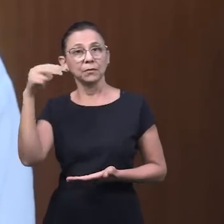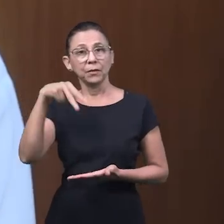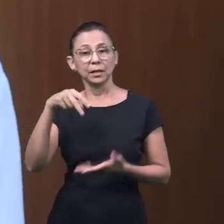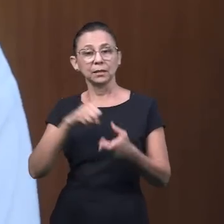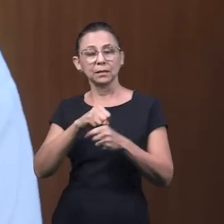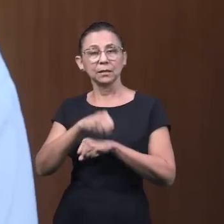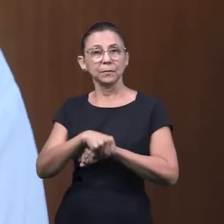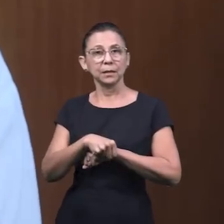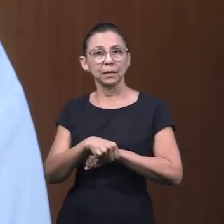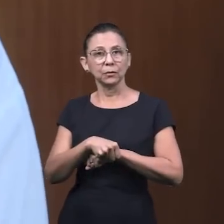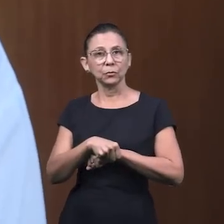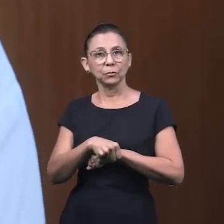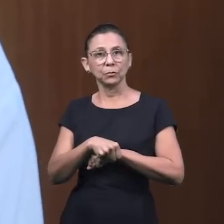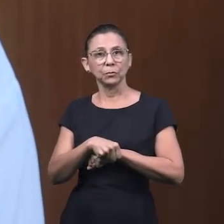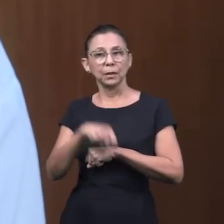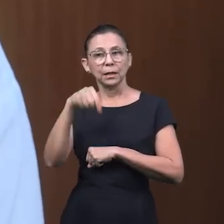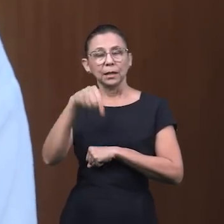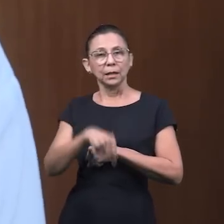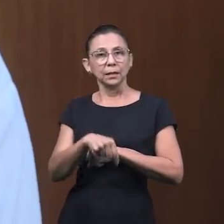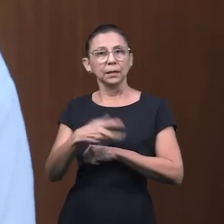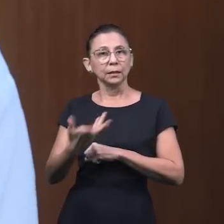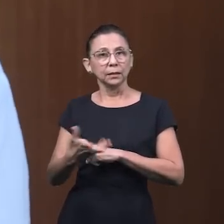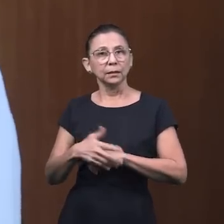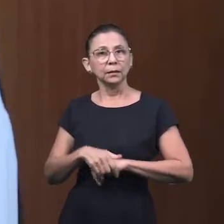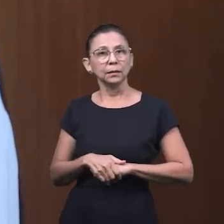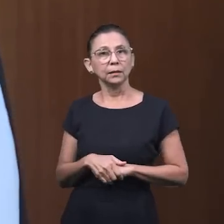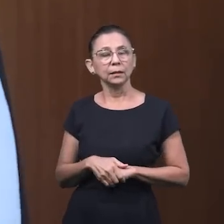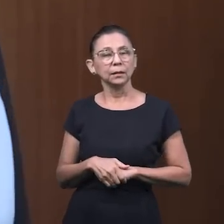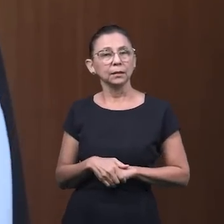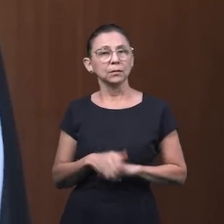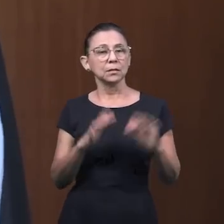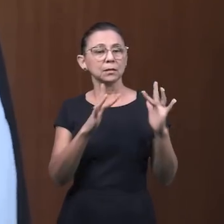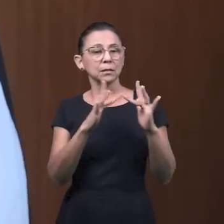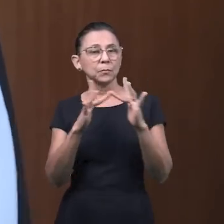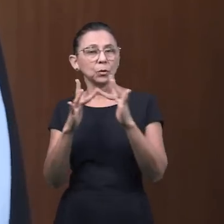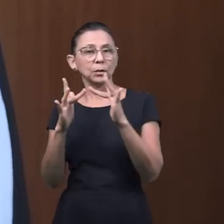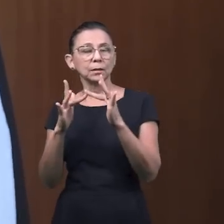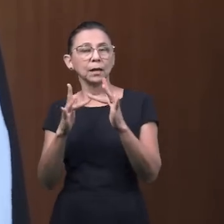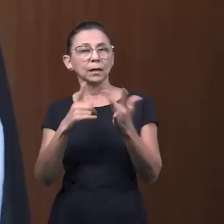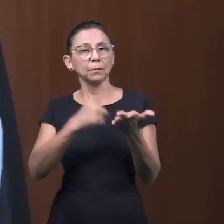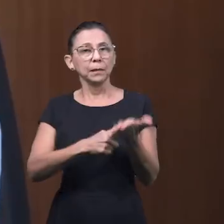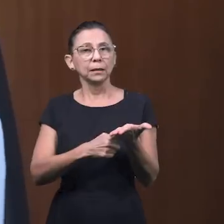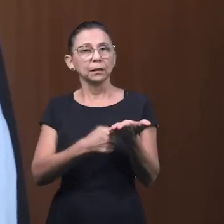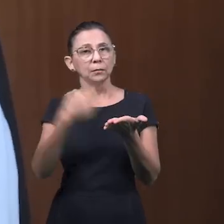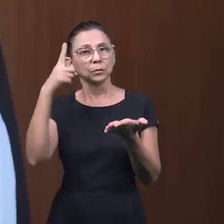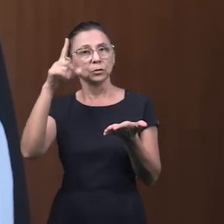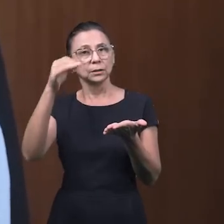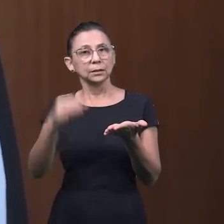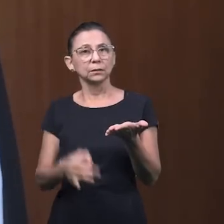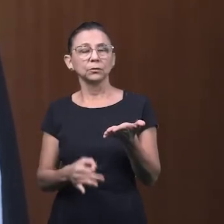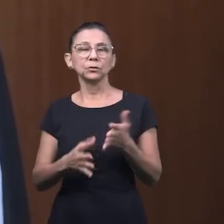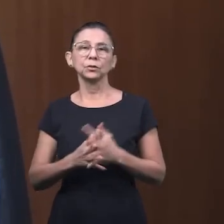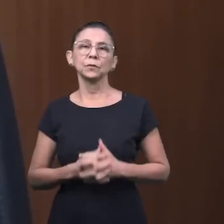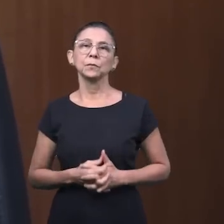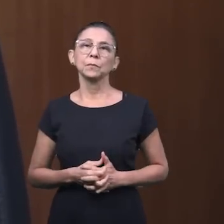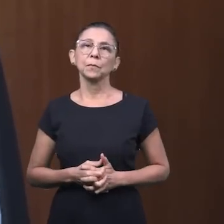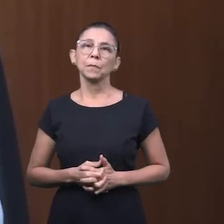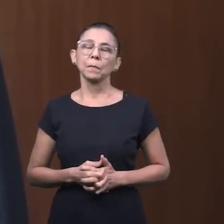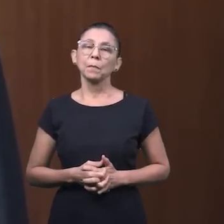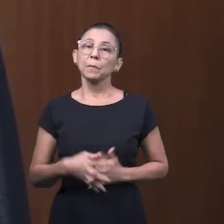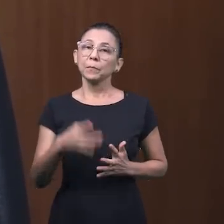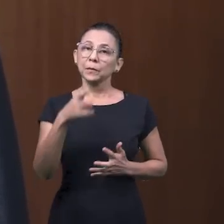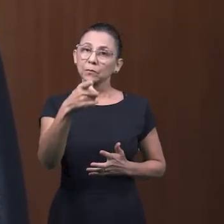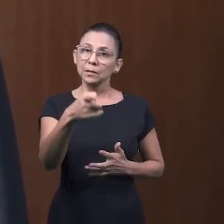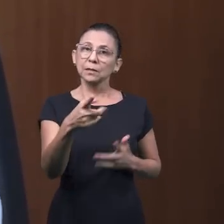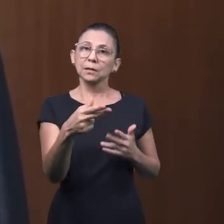seminário e em contato, ela informou o dia que ela estaria e nós agendamos ela para o dia específico que ela estaria aqui no Manaim. Então você